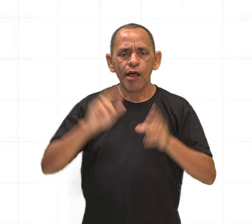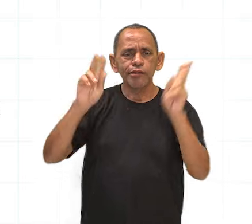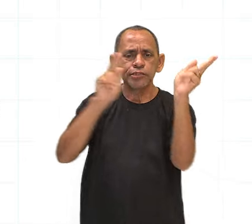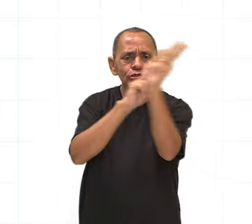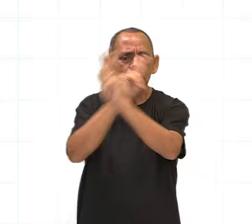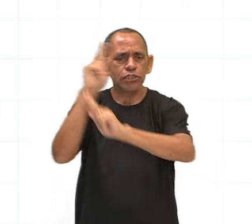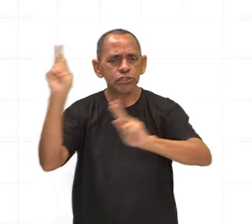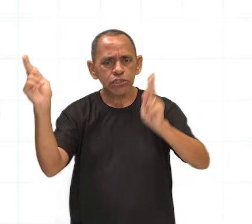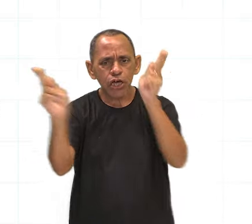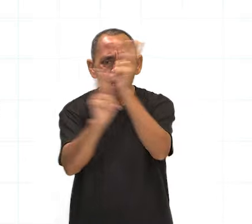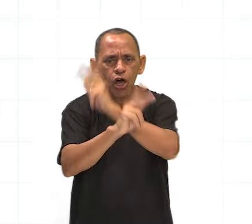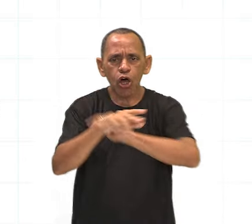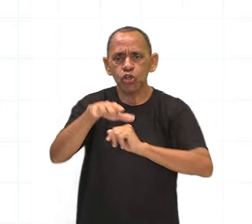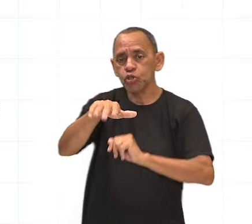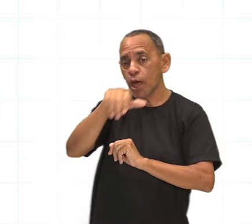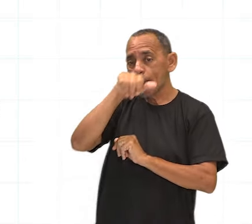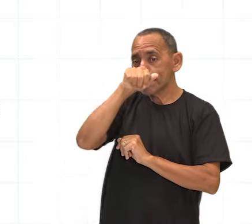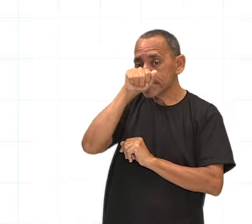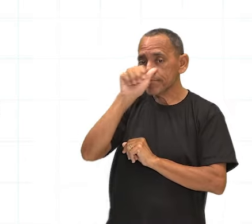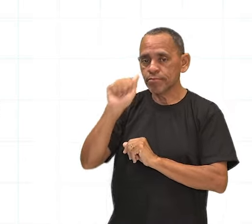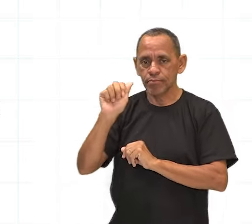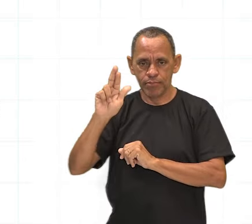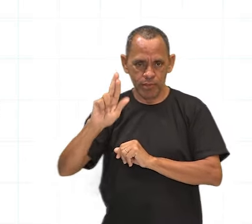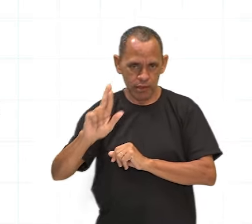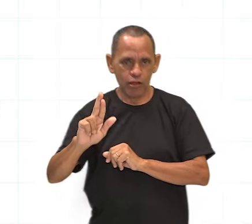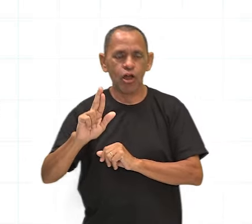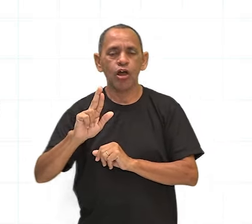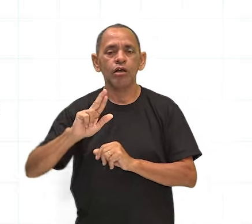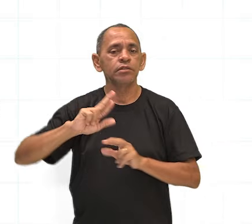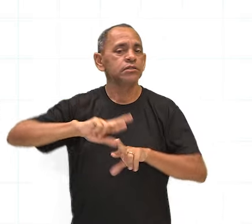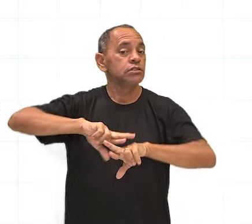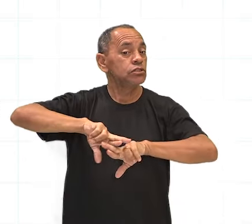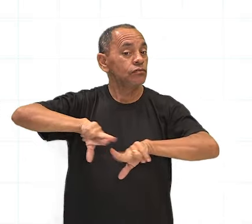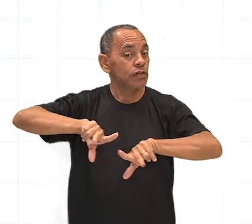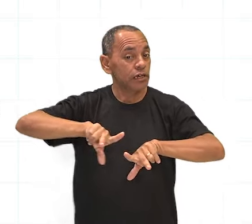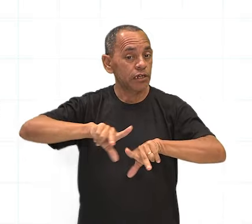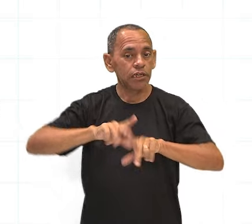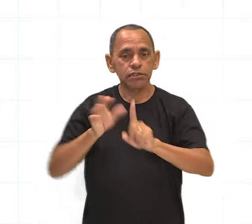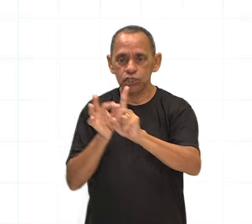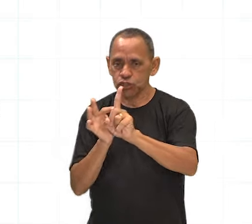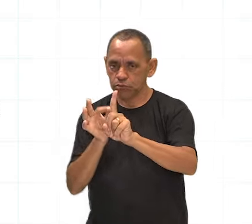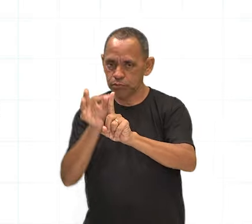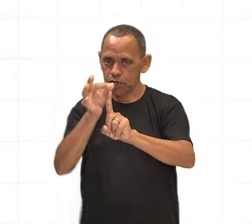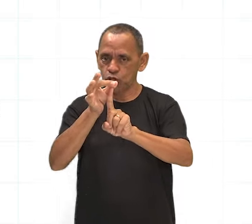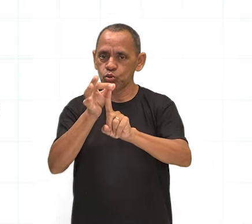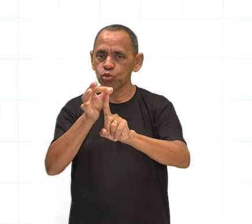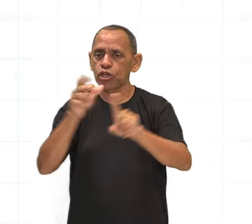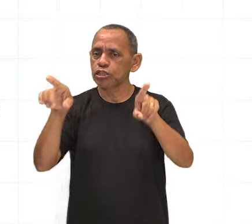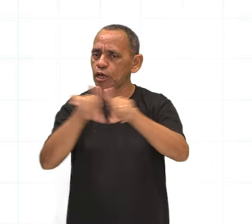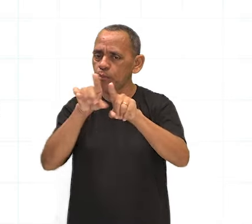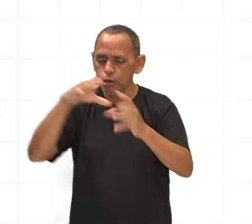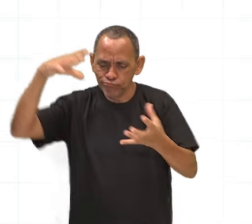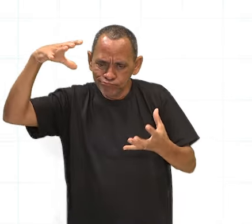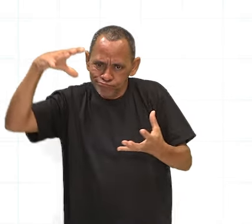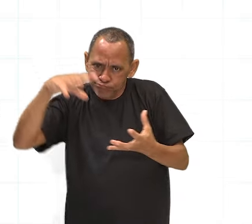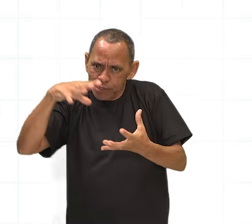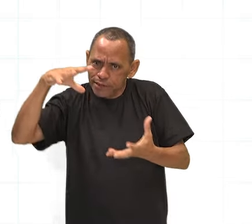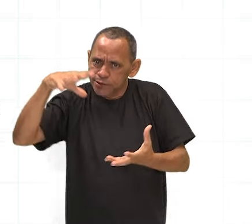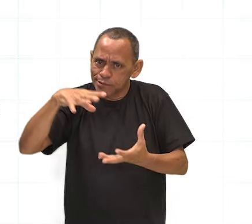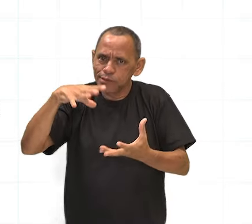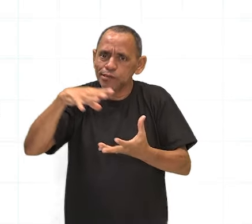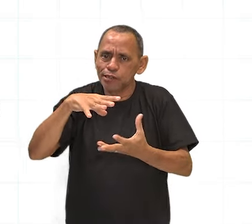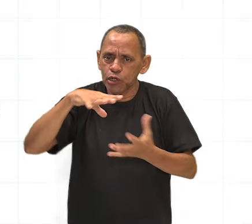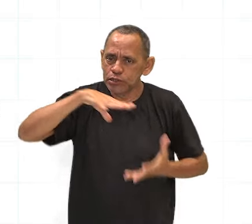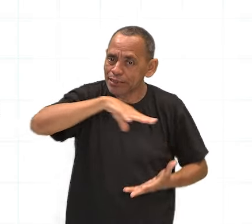massas de ar ocasionado pelas diferenças de pressão e temperatura existentes na atmosfera